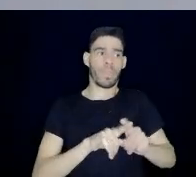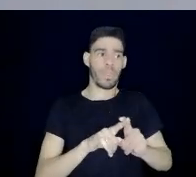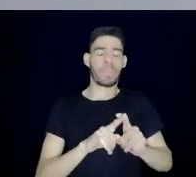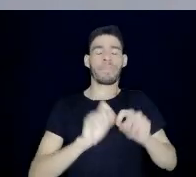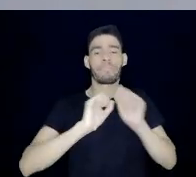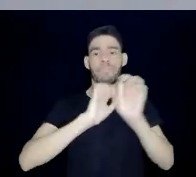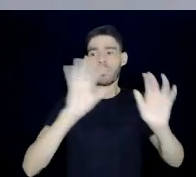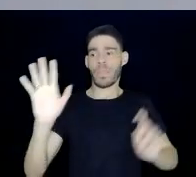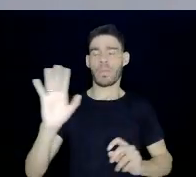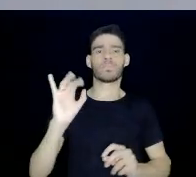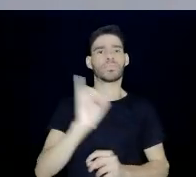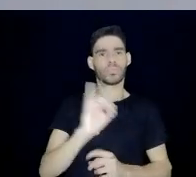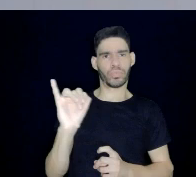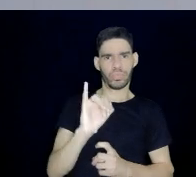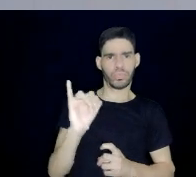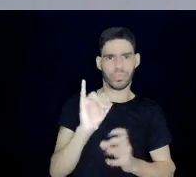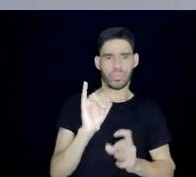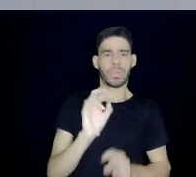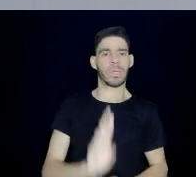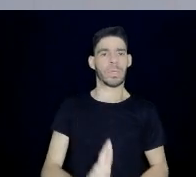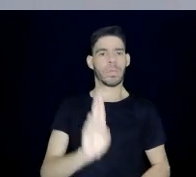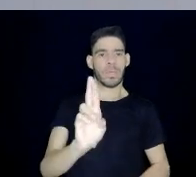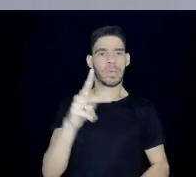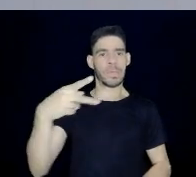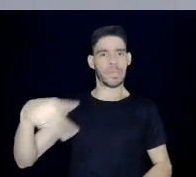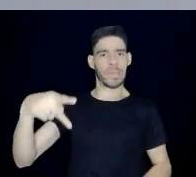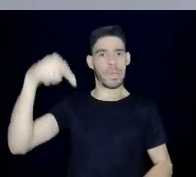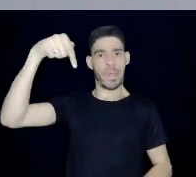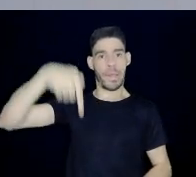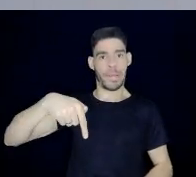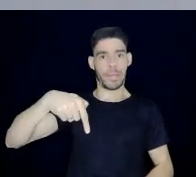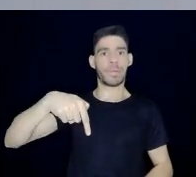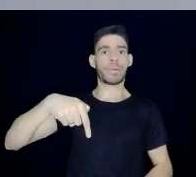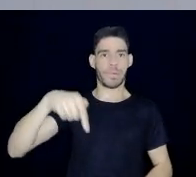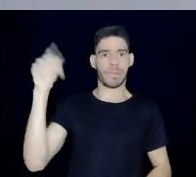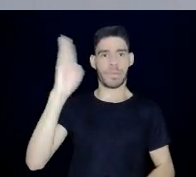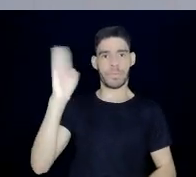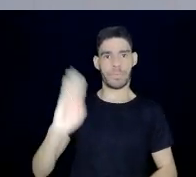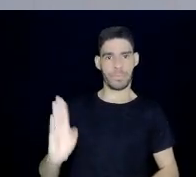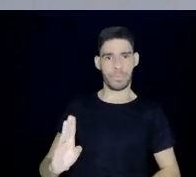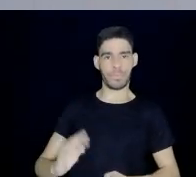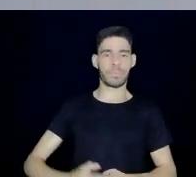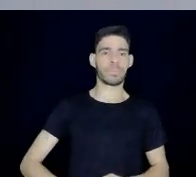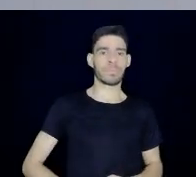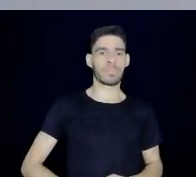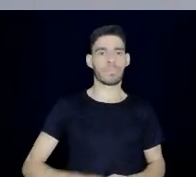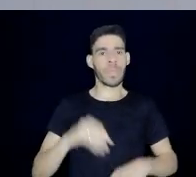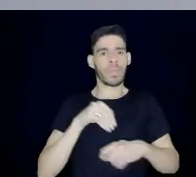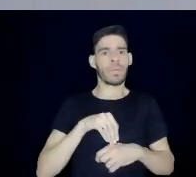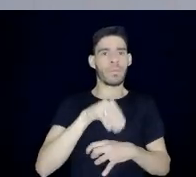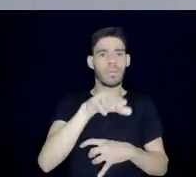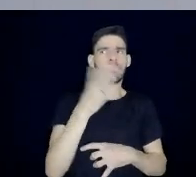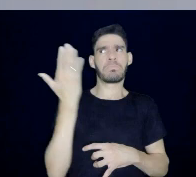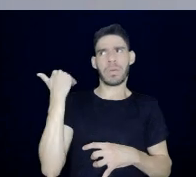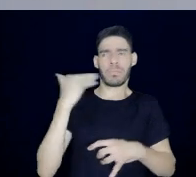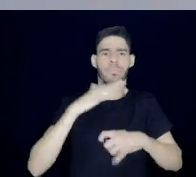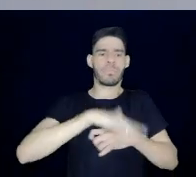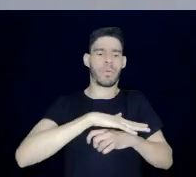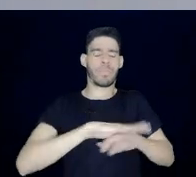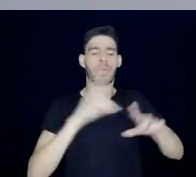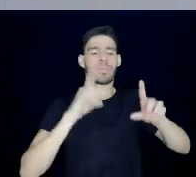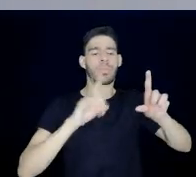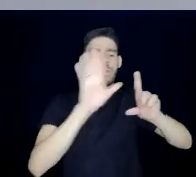da Transparência Internacional com a sua representação aqui no Brasil. Nós lançamos na ocasião